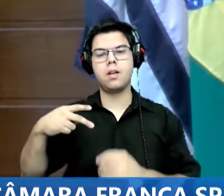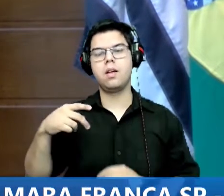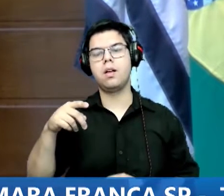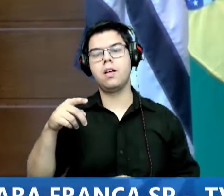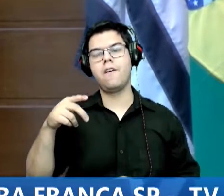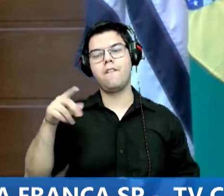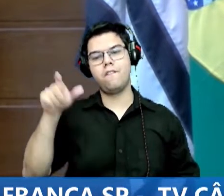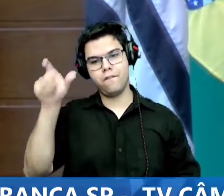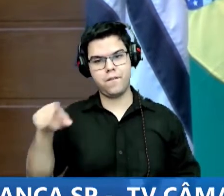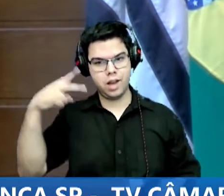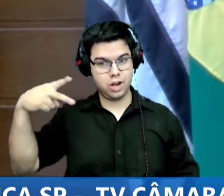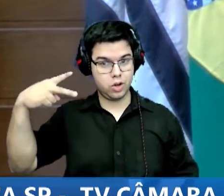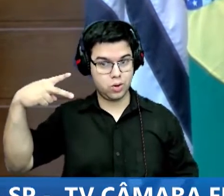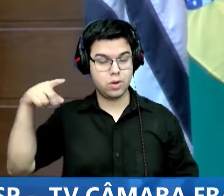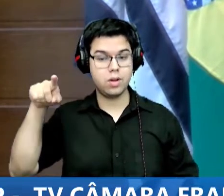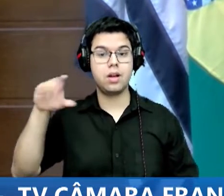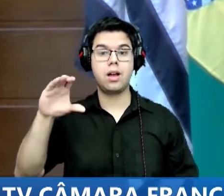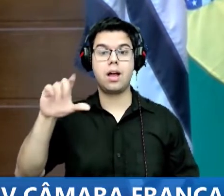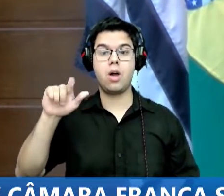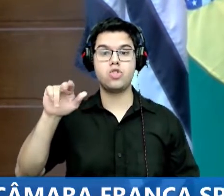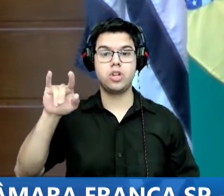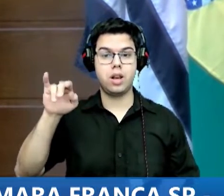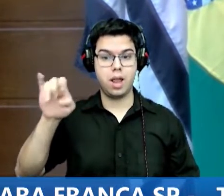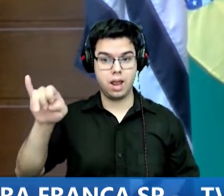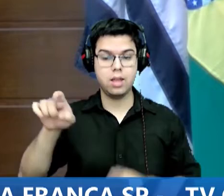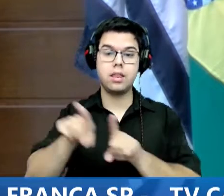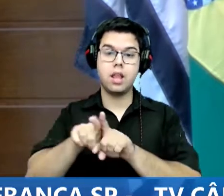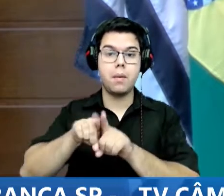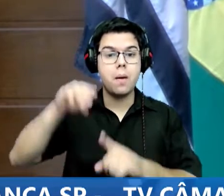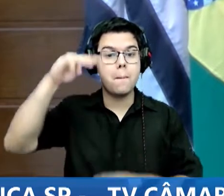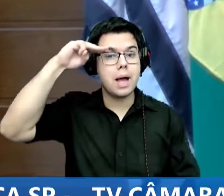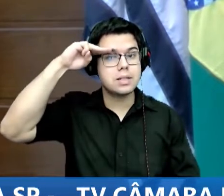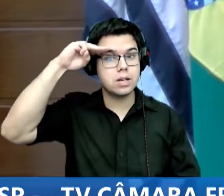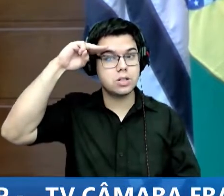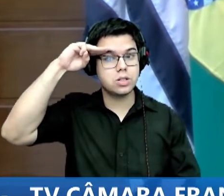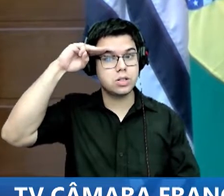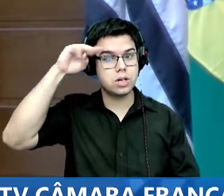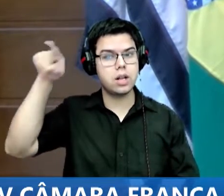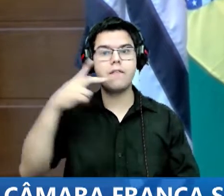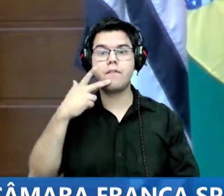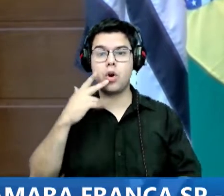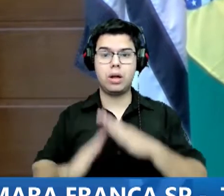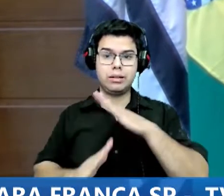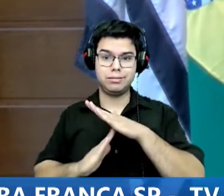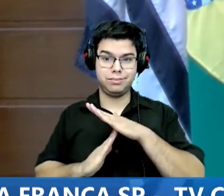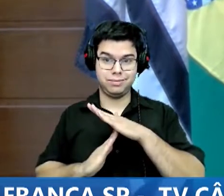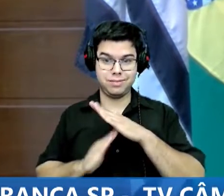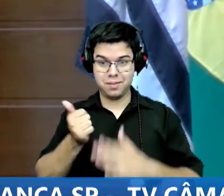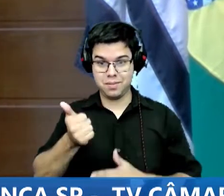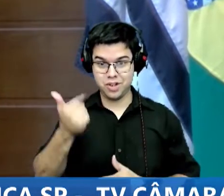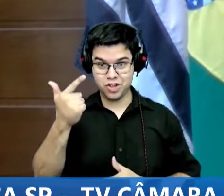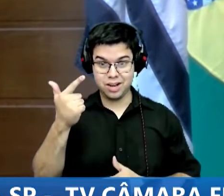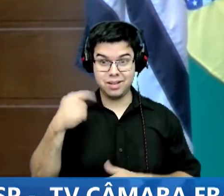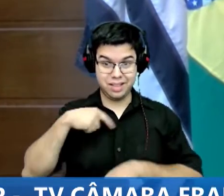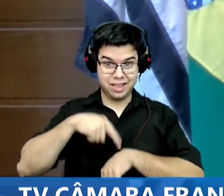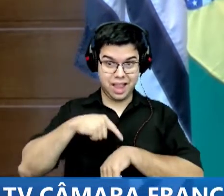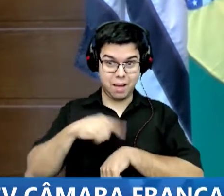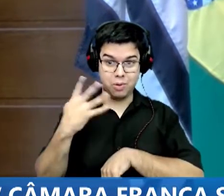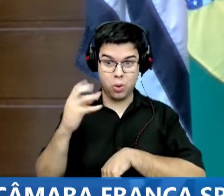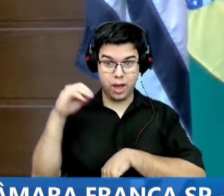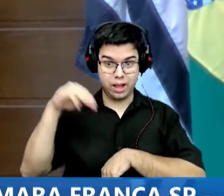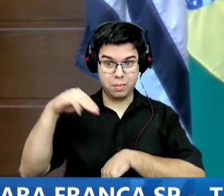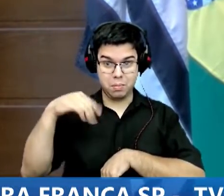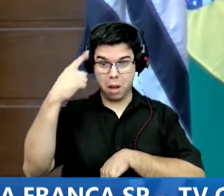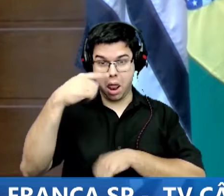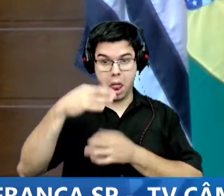Marcelo Tide. O vereador Claudinei disse que tem até meio-dia, então acho que eu tenho uns 40 minutos para falar, né, vereador? Você tem